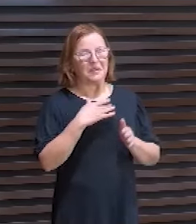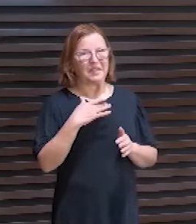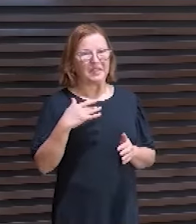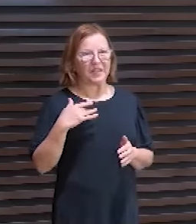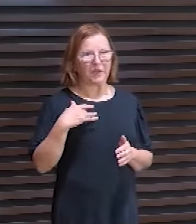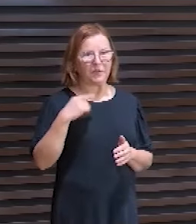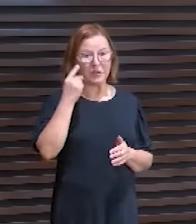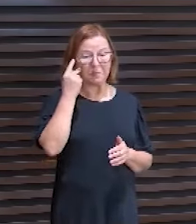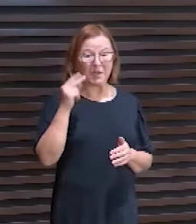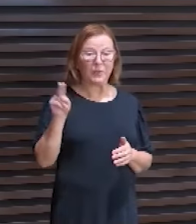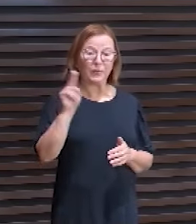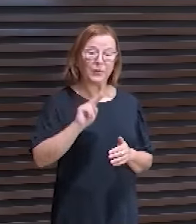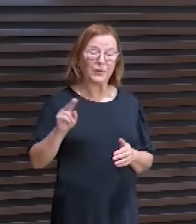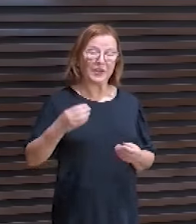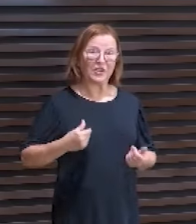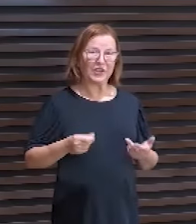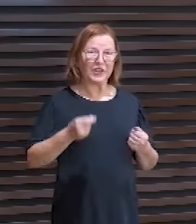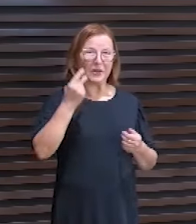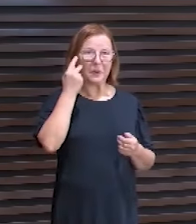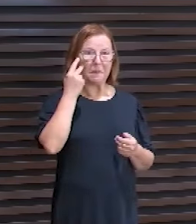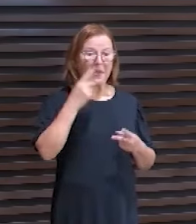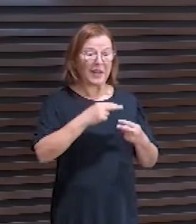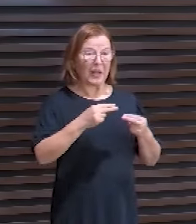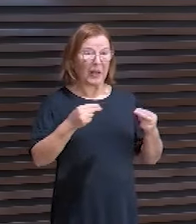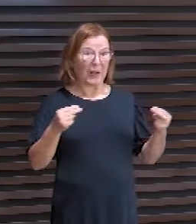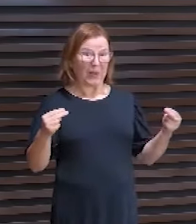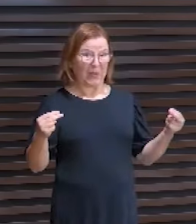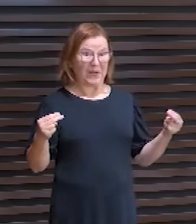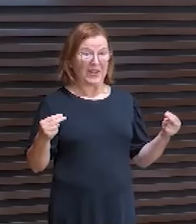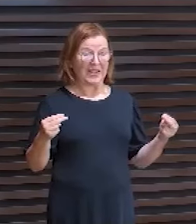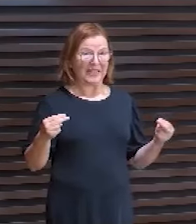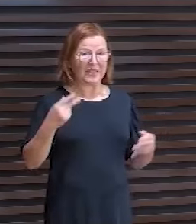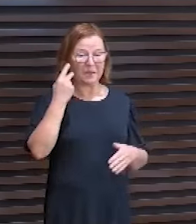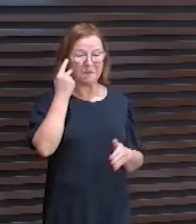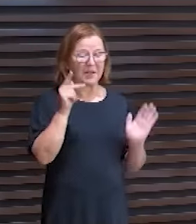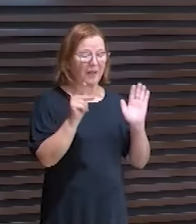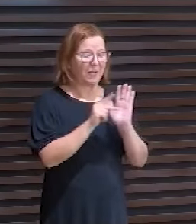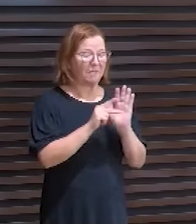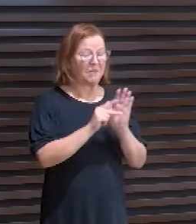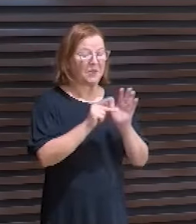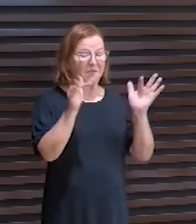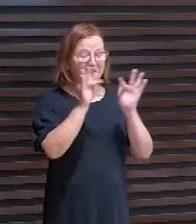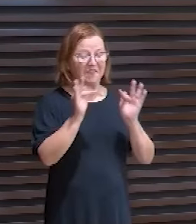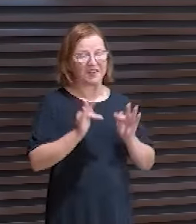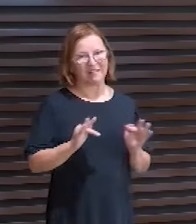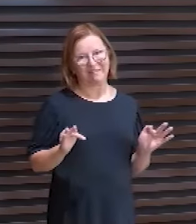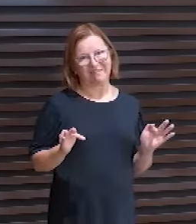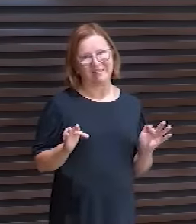coisas que é da Felicidade individual do pai ou da